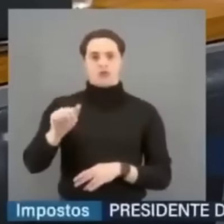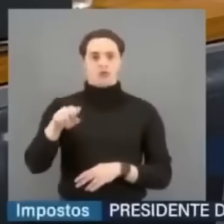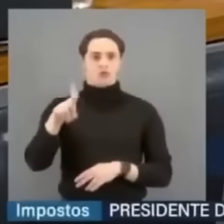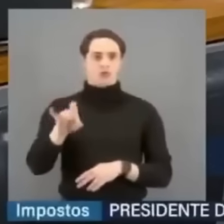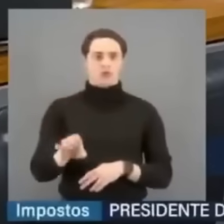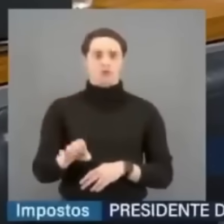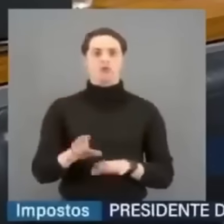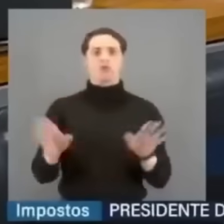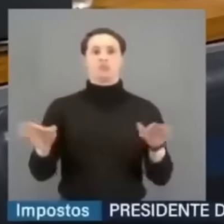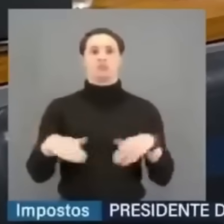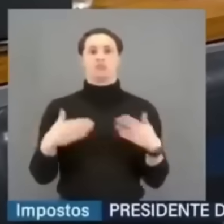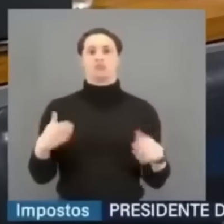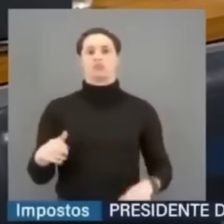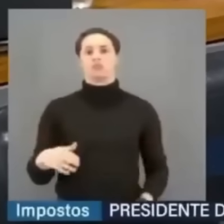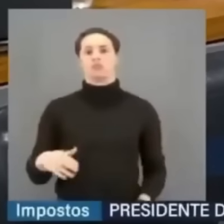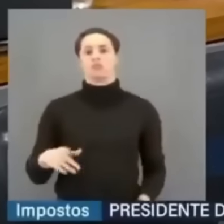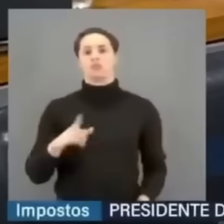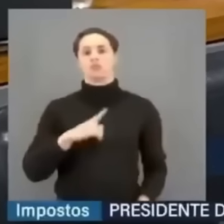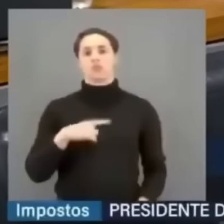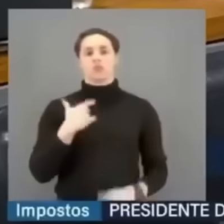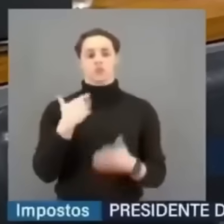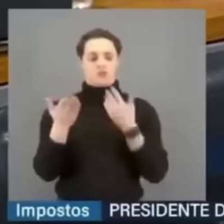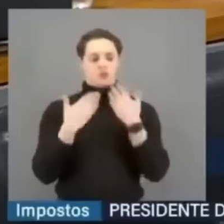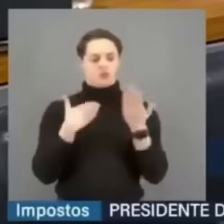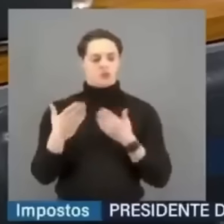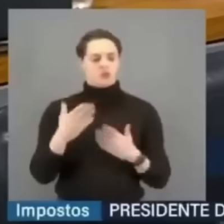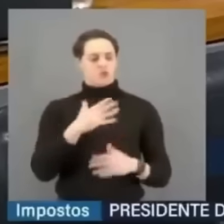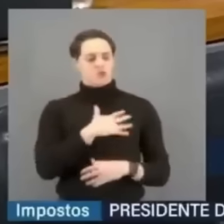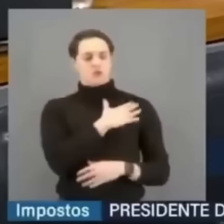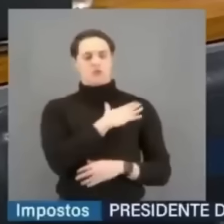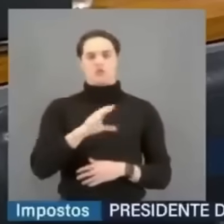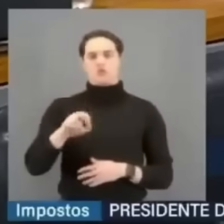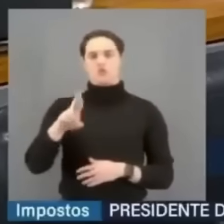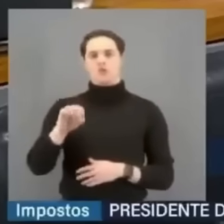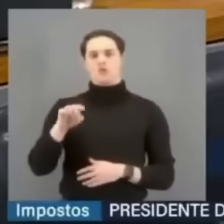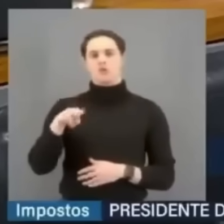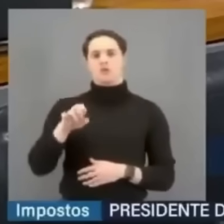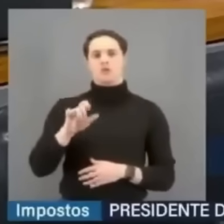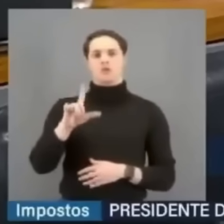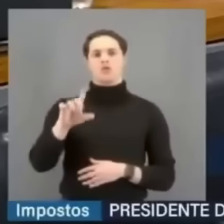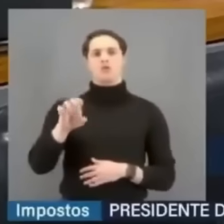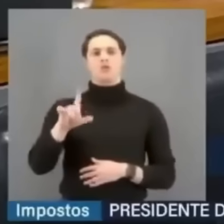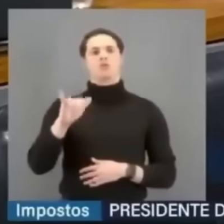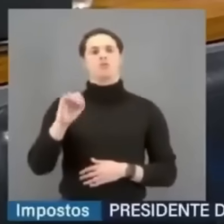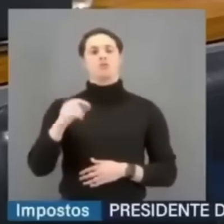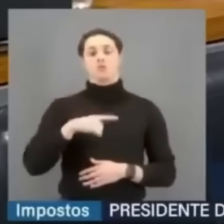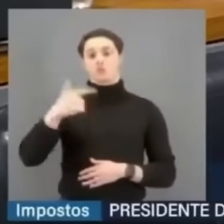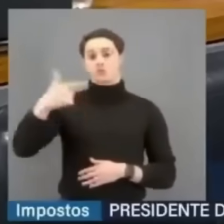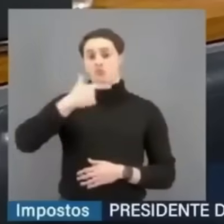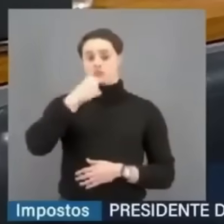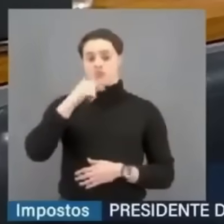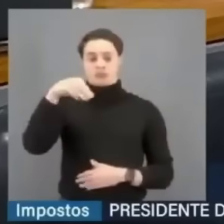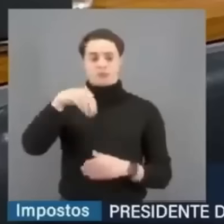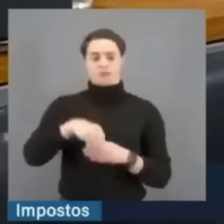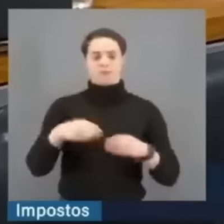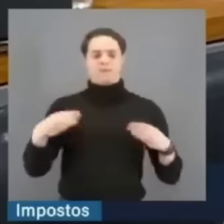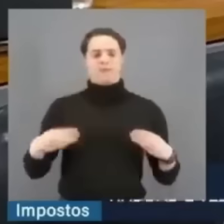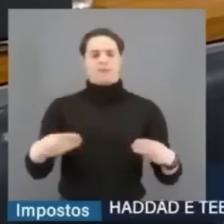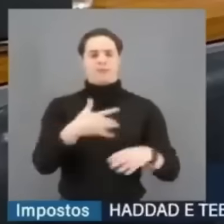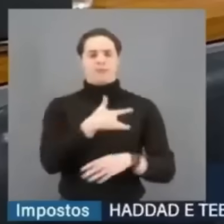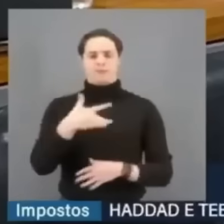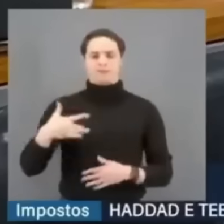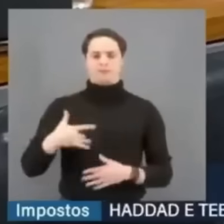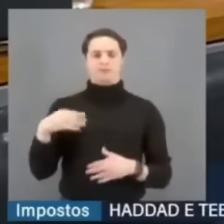papelão. E nesse diálogo entre o coronel Elcio, que era o segundo homem do Ministério da Saúde, no Ministério